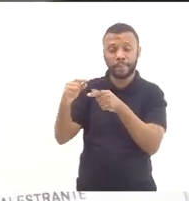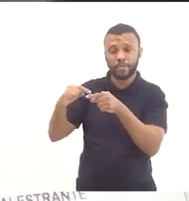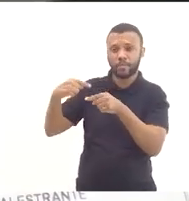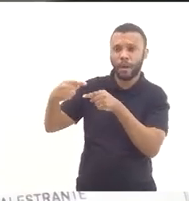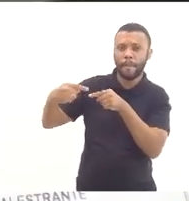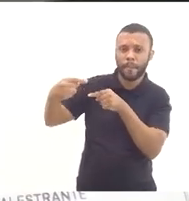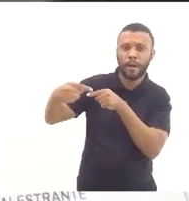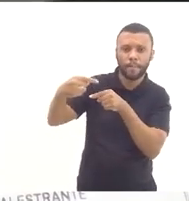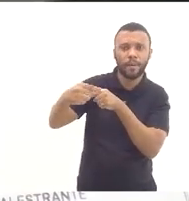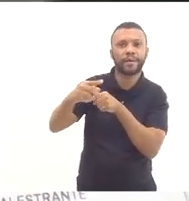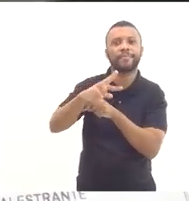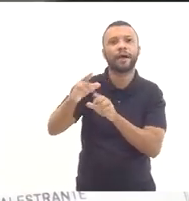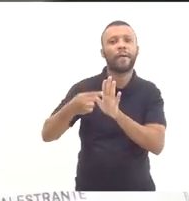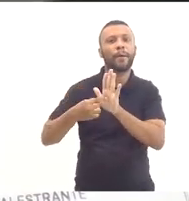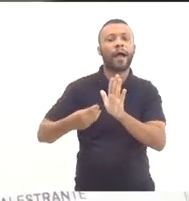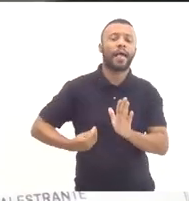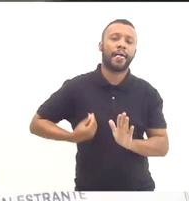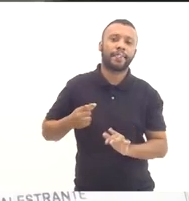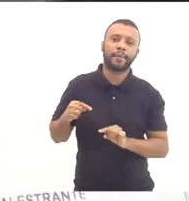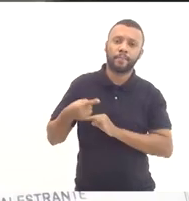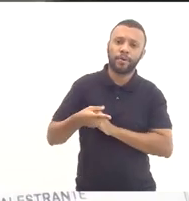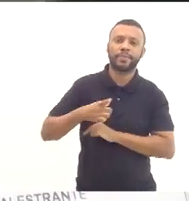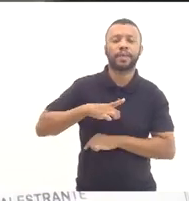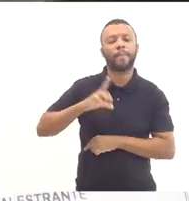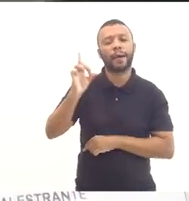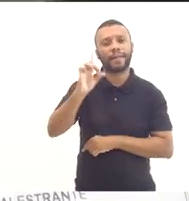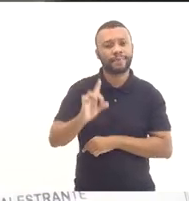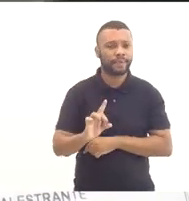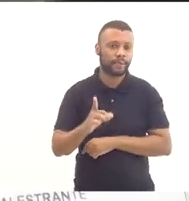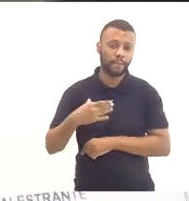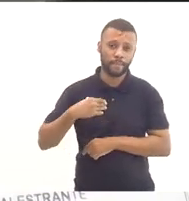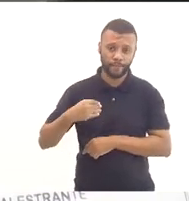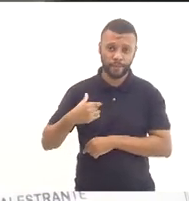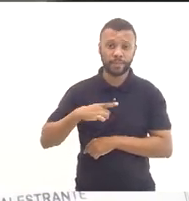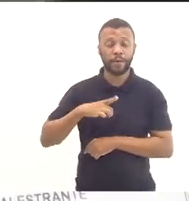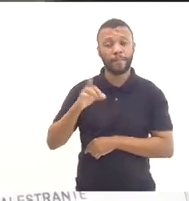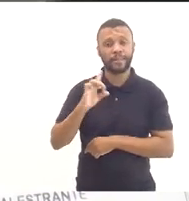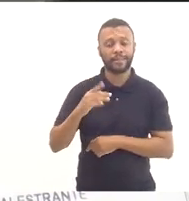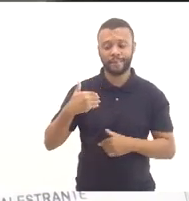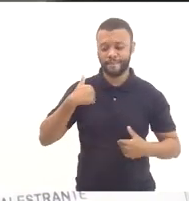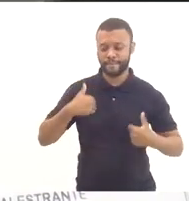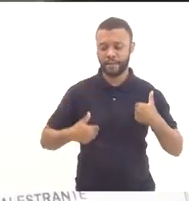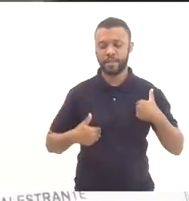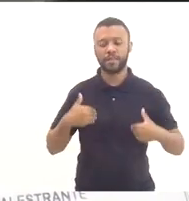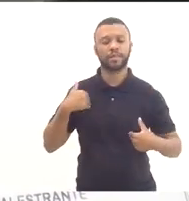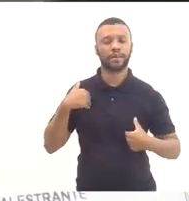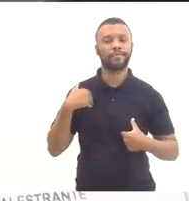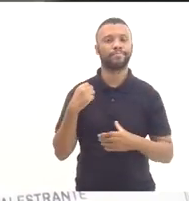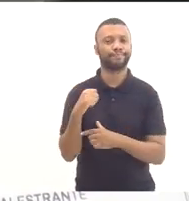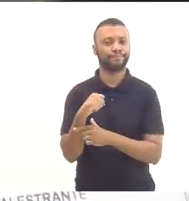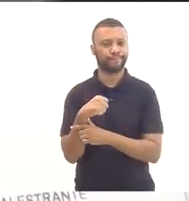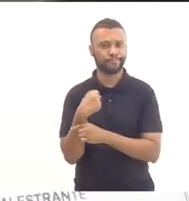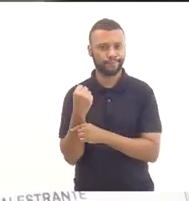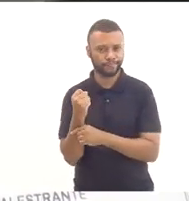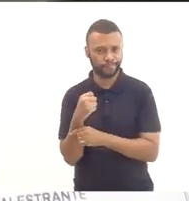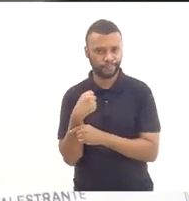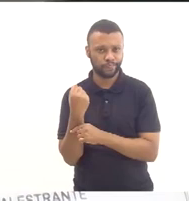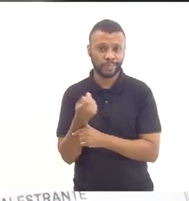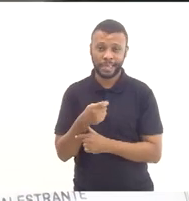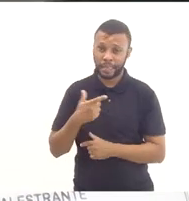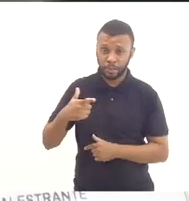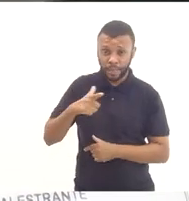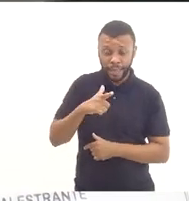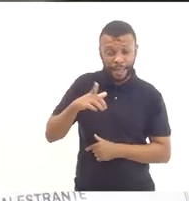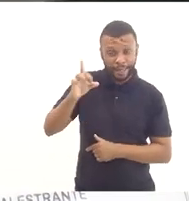né da vida de um indivíduo que fica com uma deficiência no caso do meu filho tem uma deficiência física né e eu não tenho